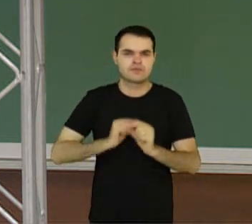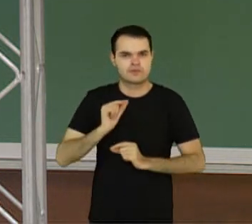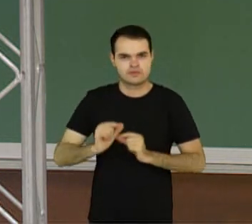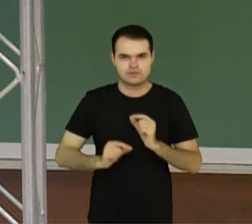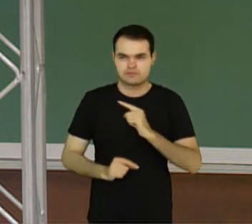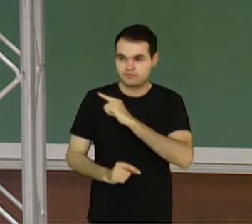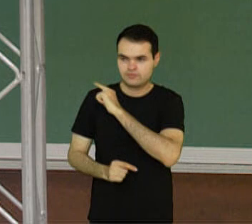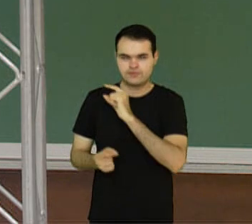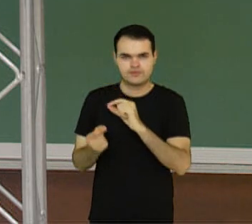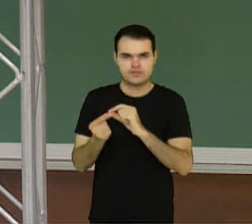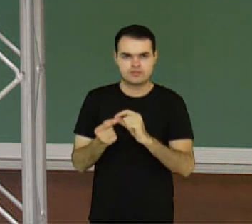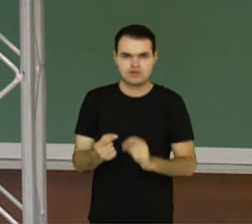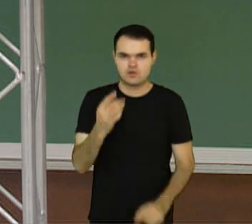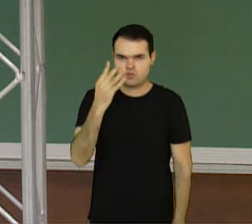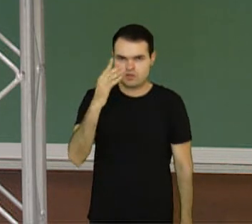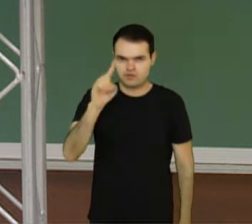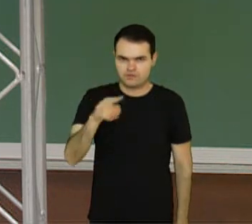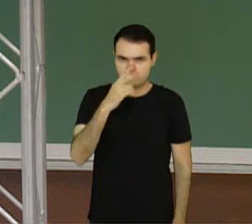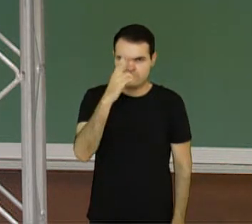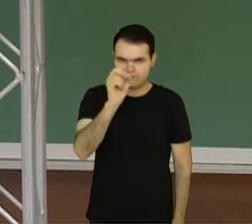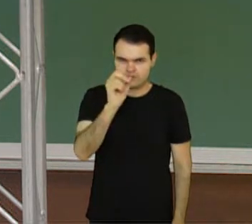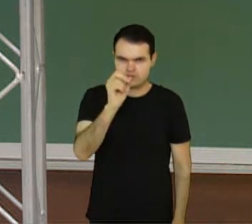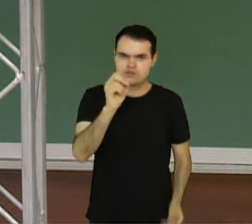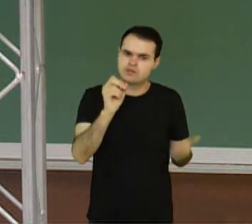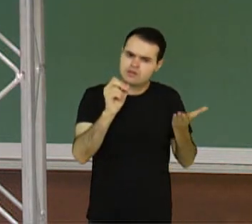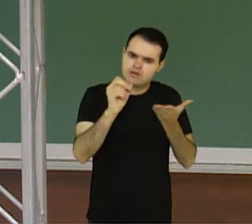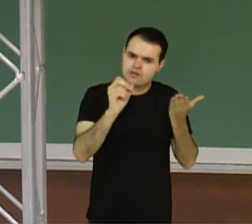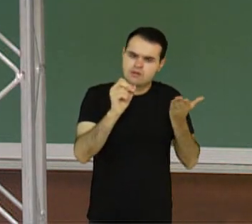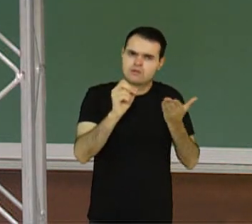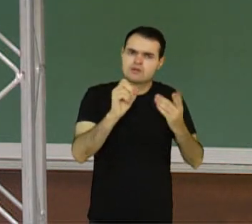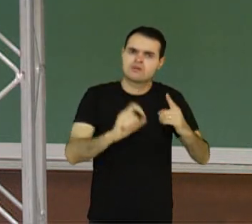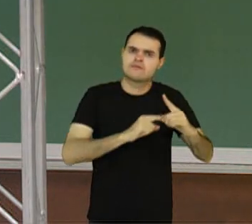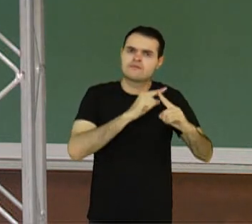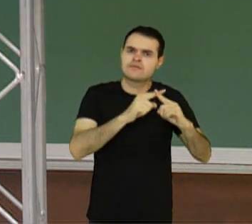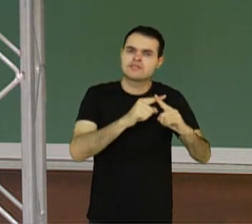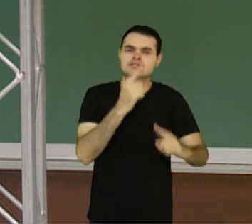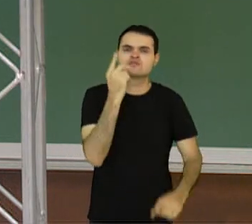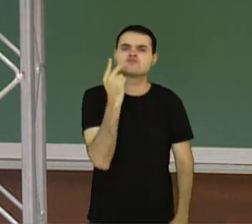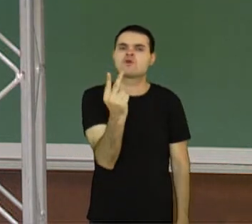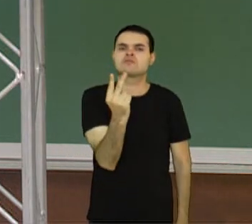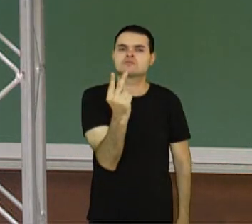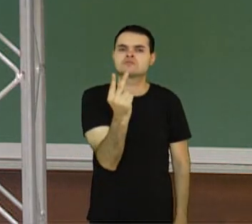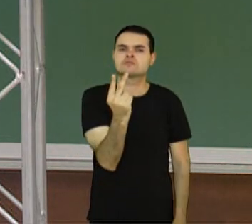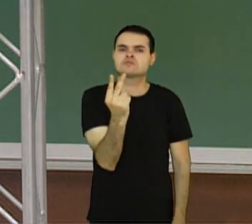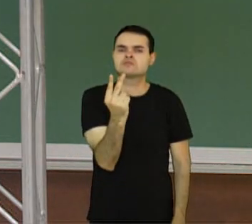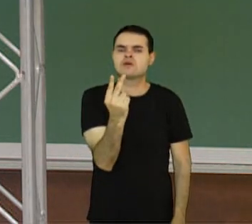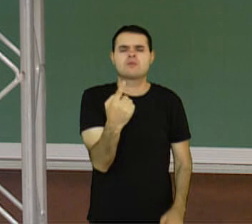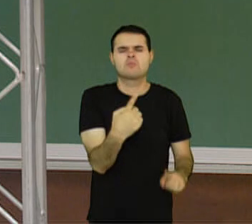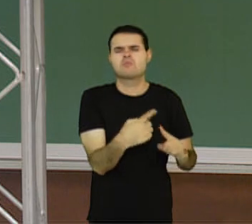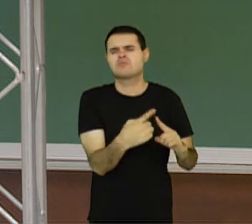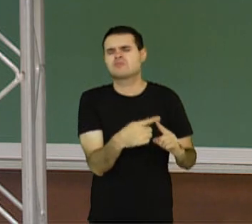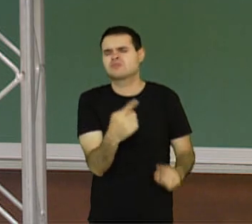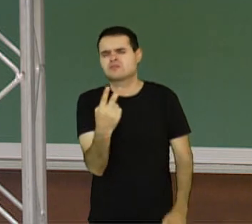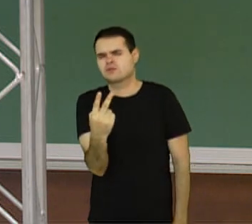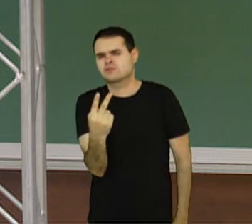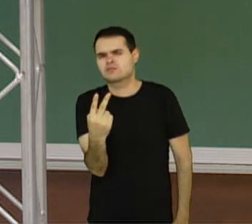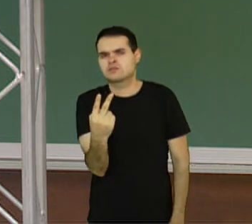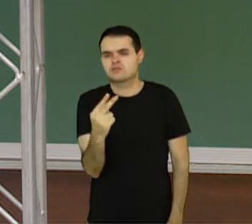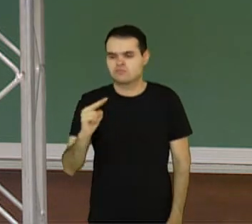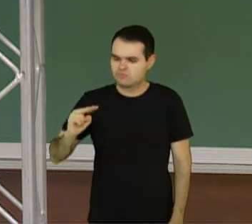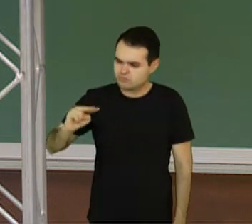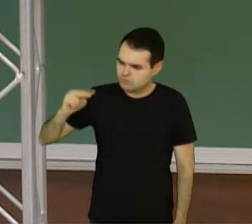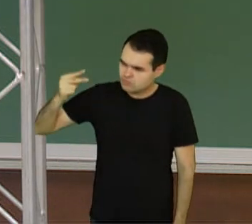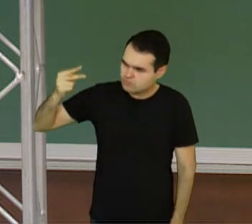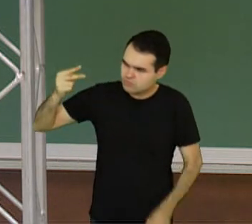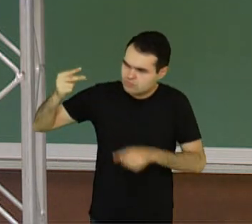pegar esse 4,20 e nós vamos multiplicar por 2. Por que por 2? Porque dobro